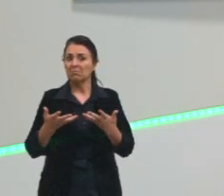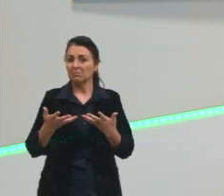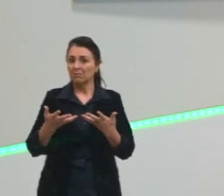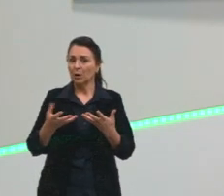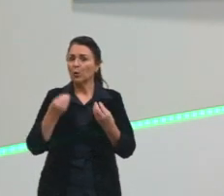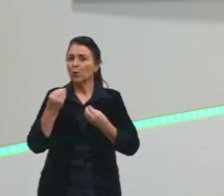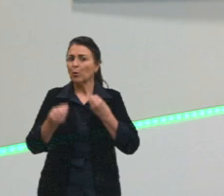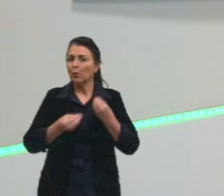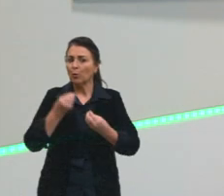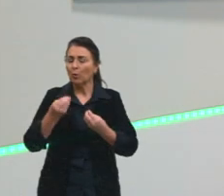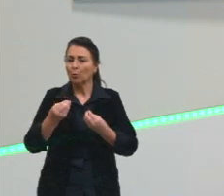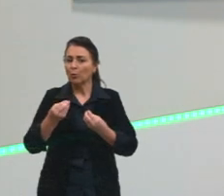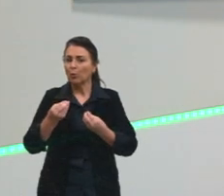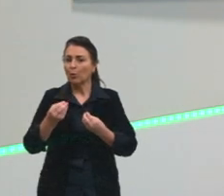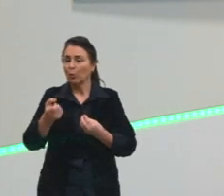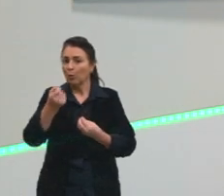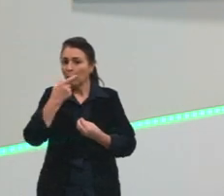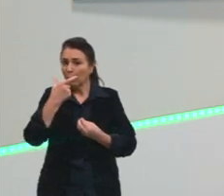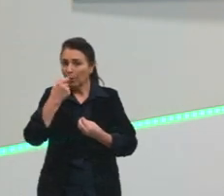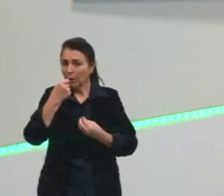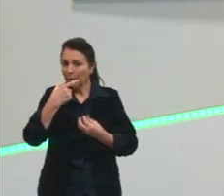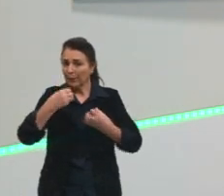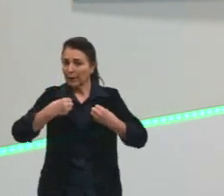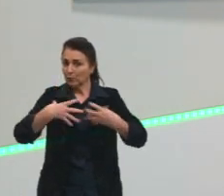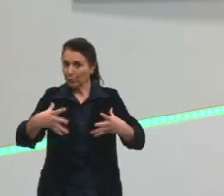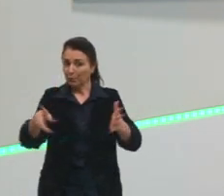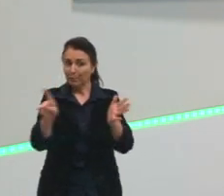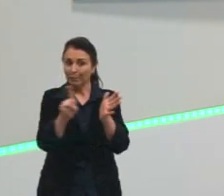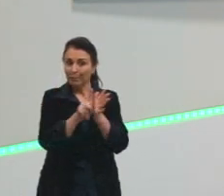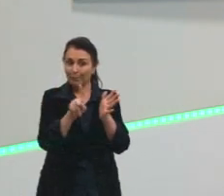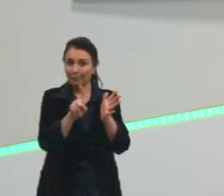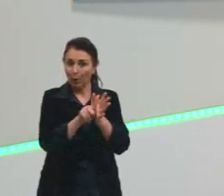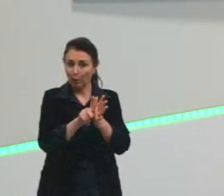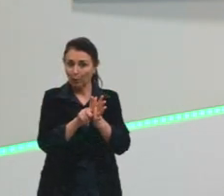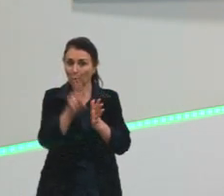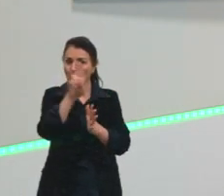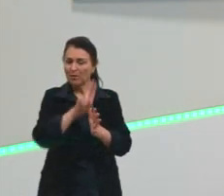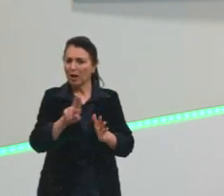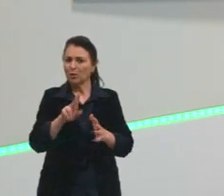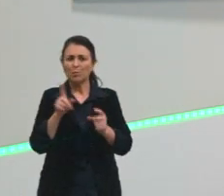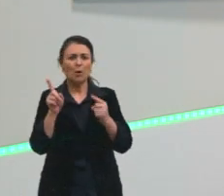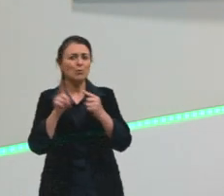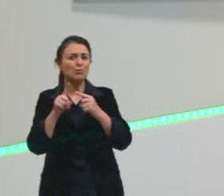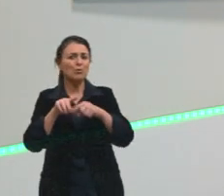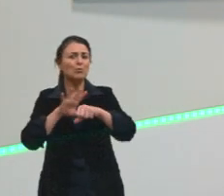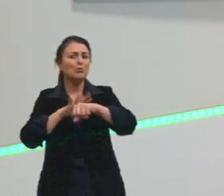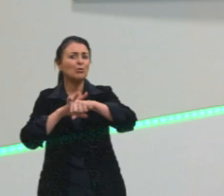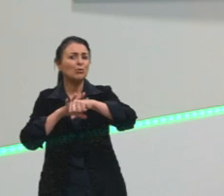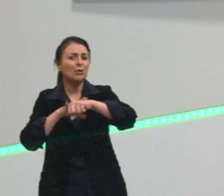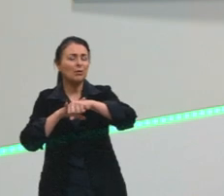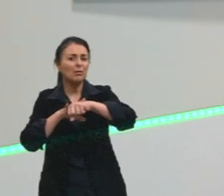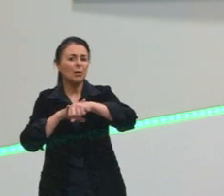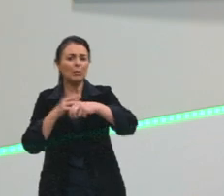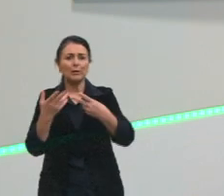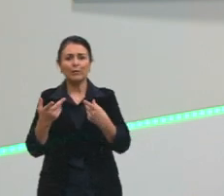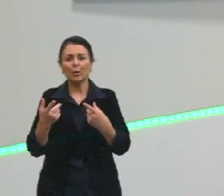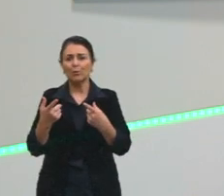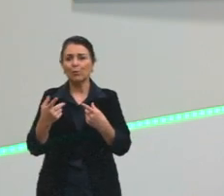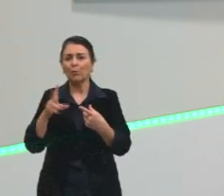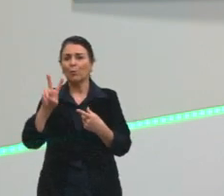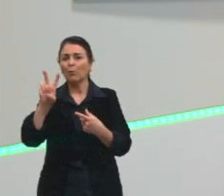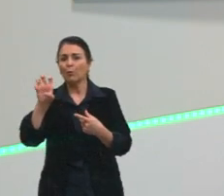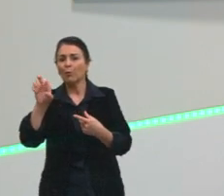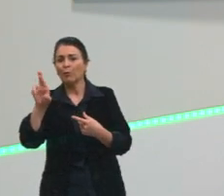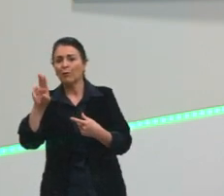como é que o antibiótico feito para esse determinado assim vai acabar com uma doença causada por um verme por